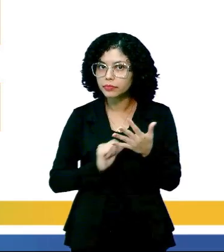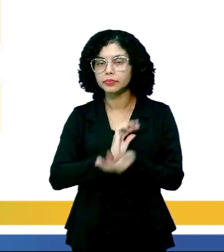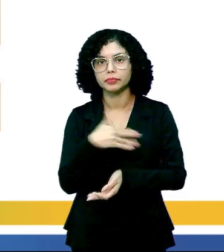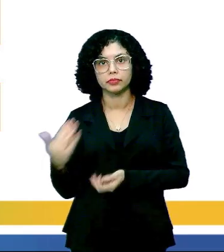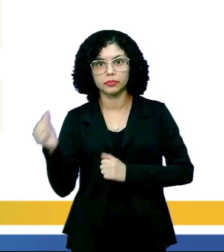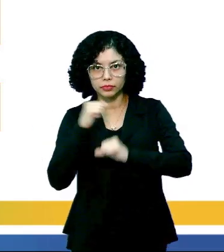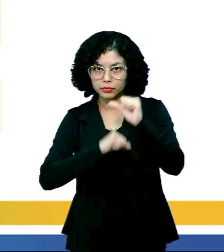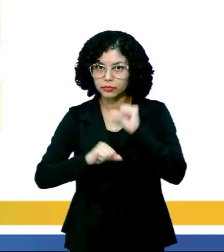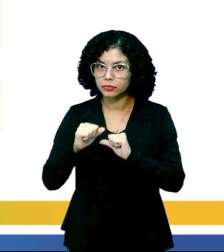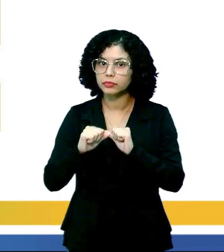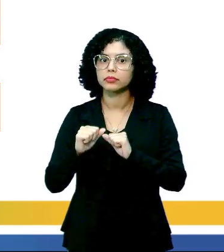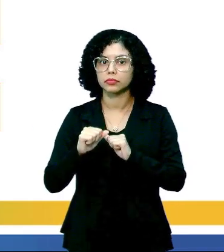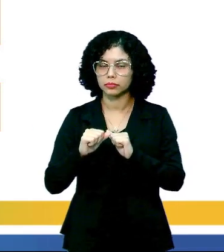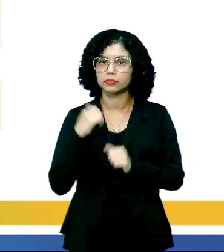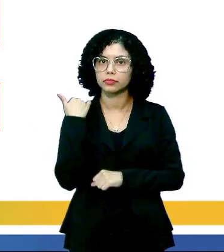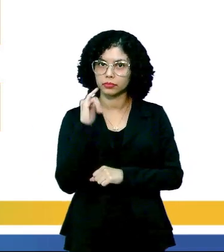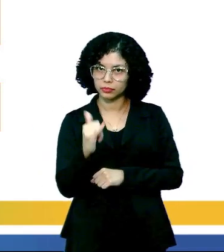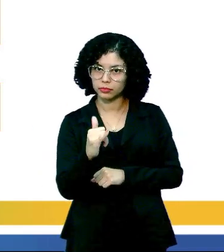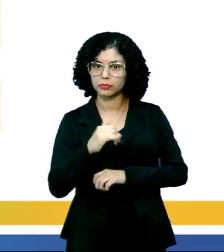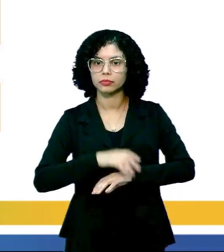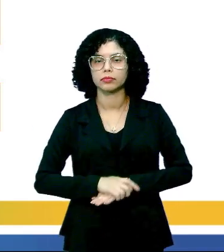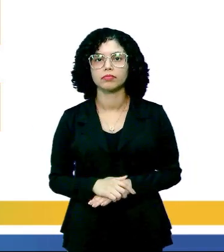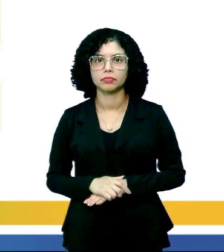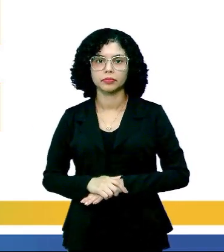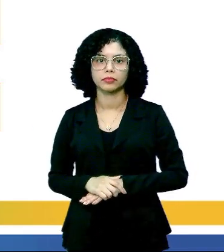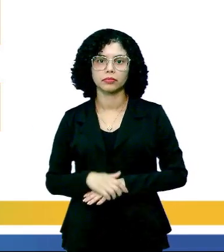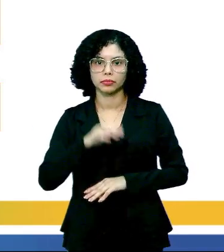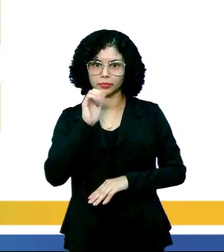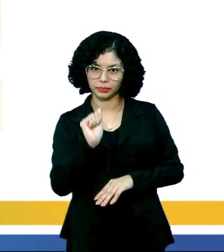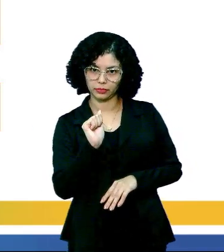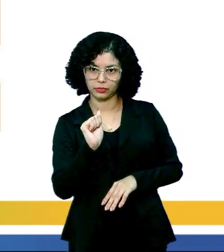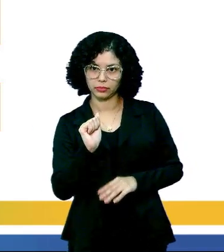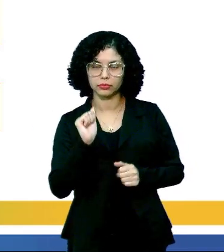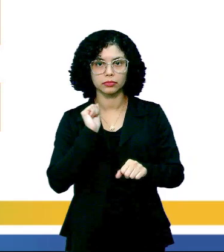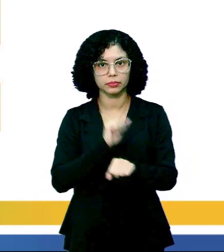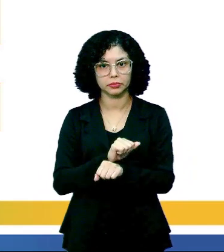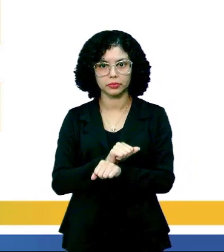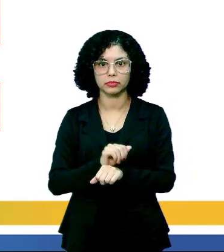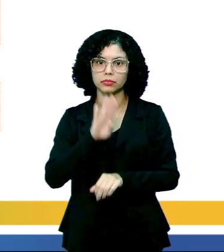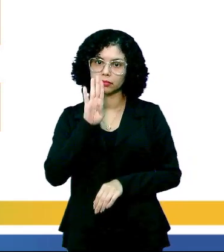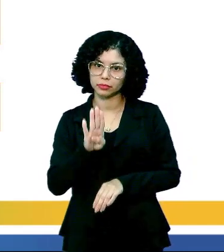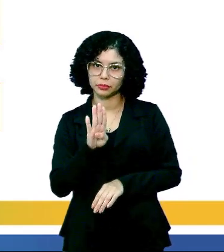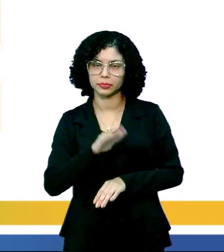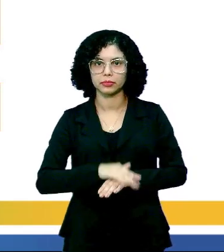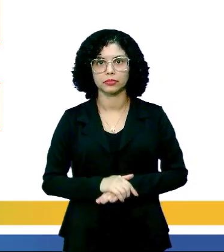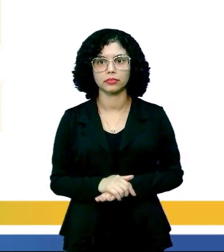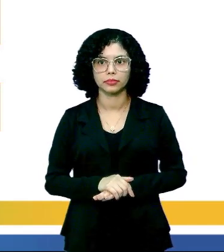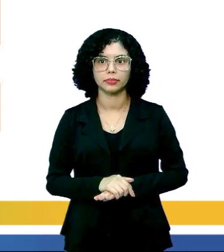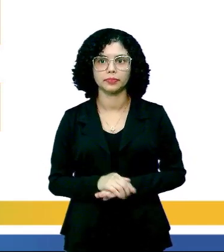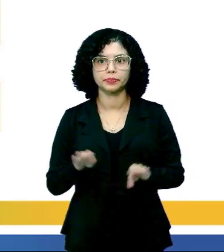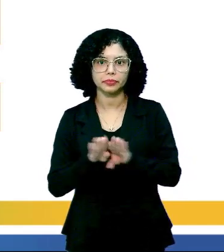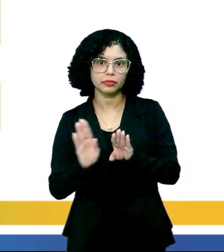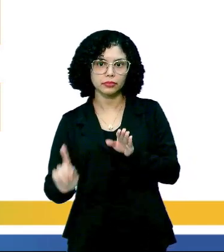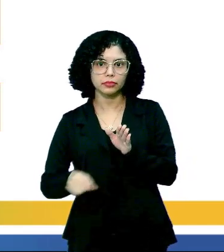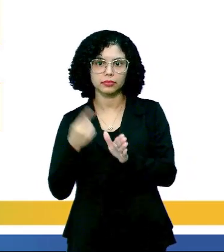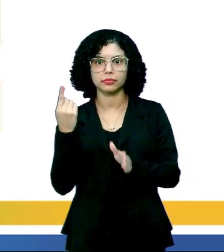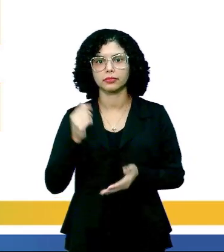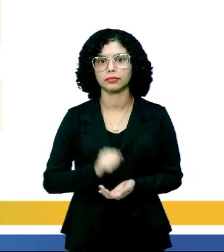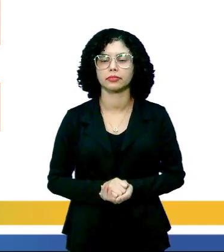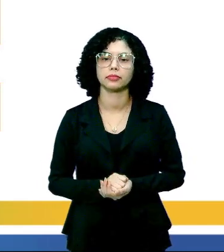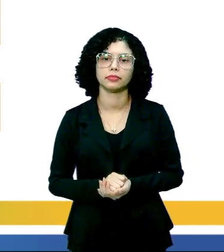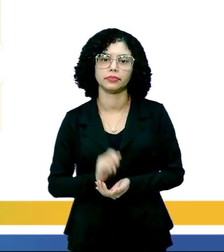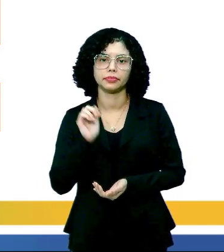eu mudo o número atômico, eu mudo o elemento. O A deixa de ser A e passa a ser B. No caso do nosso primeiro exemplo,